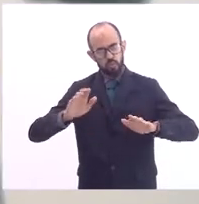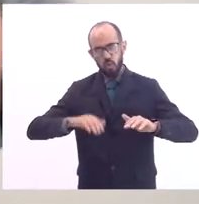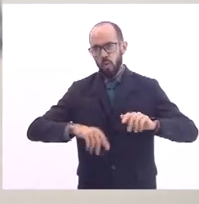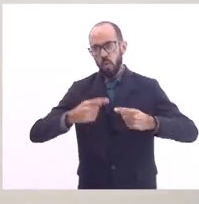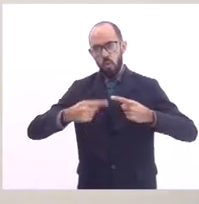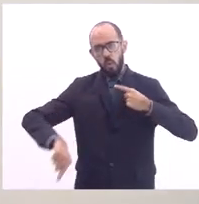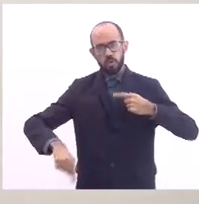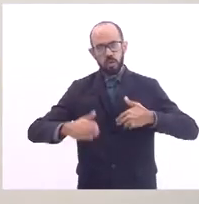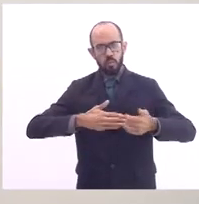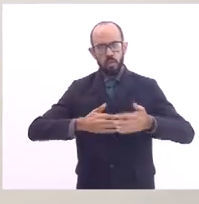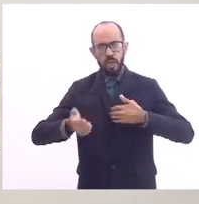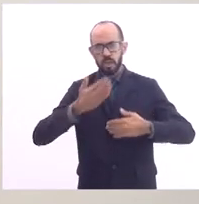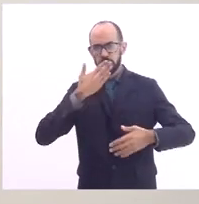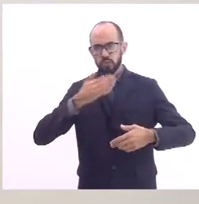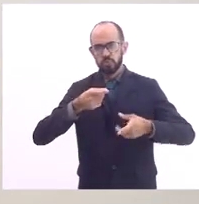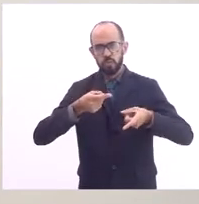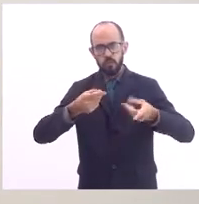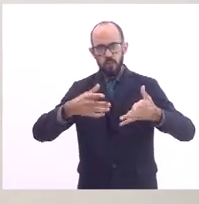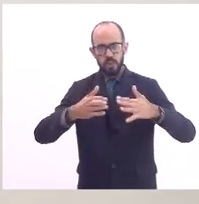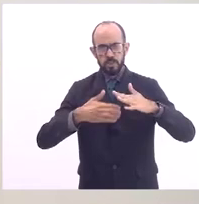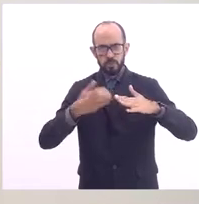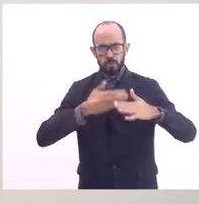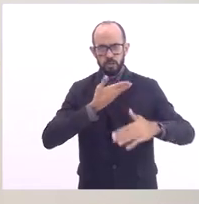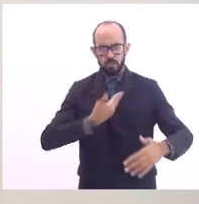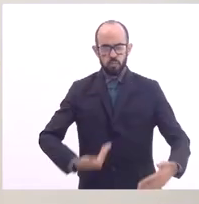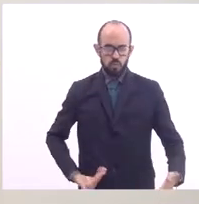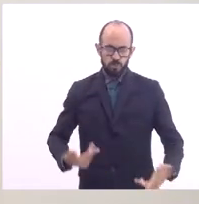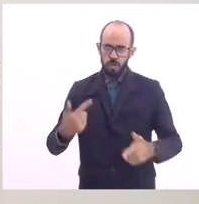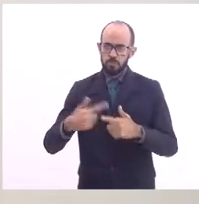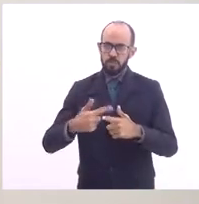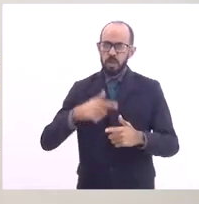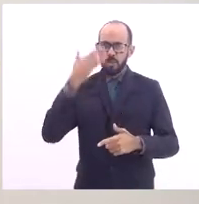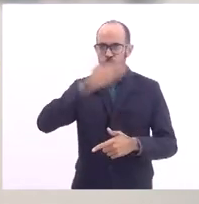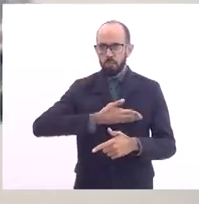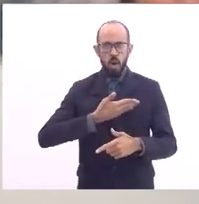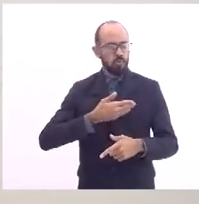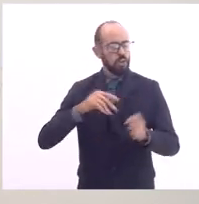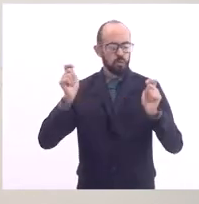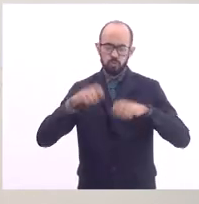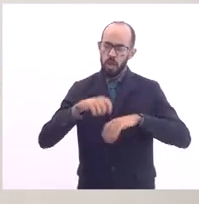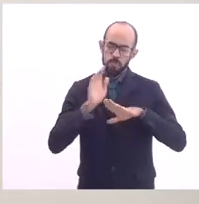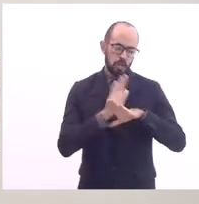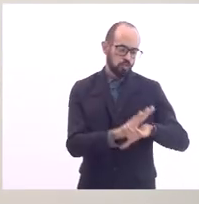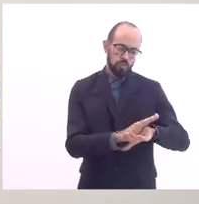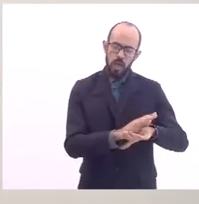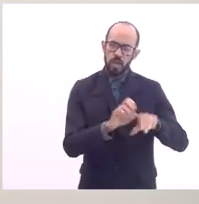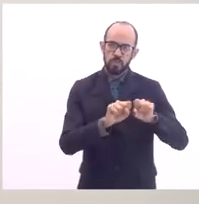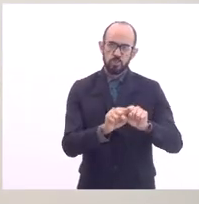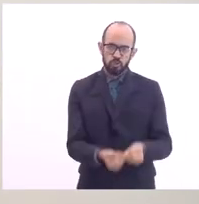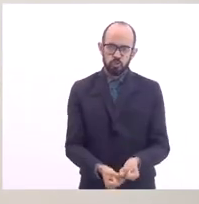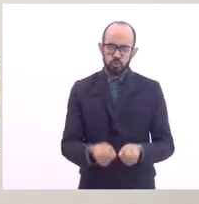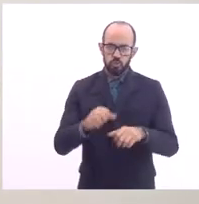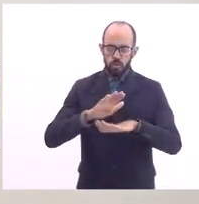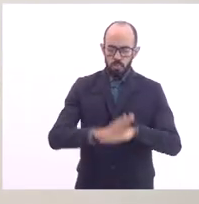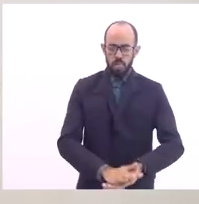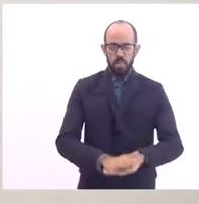privatização nesse país. A privatização já provou que ela não veio para beneficiar, ela veio para destruir e massacrar o povo brasileiro. Então,